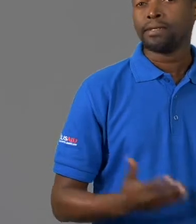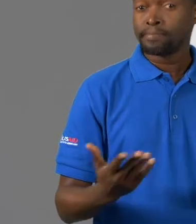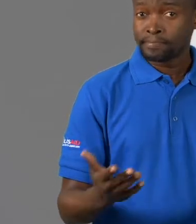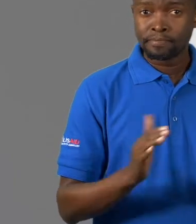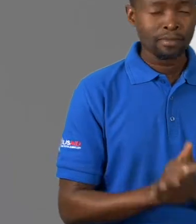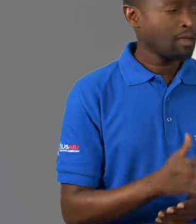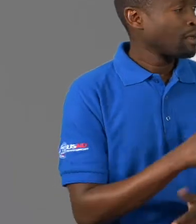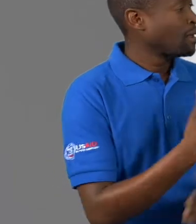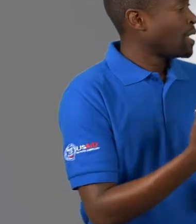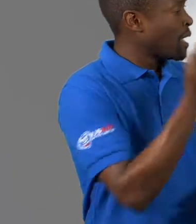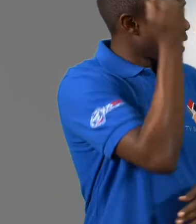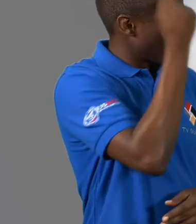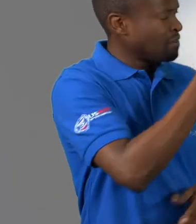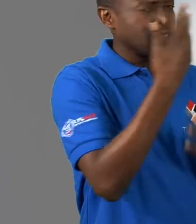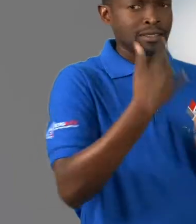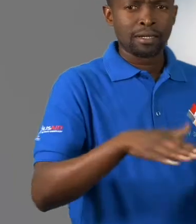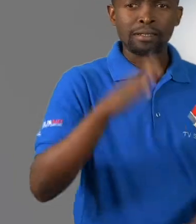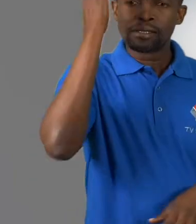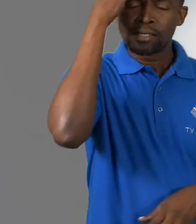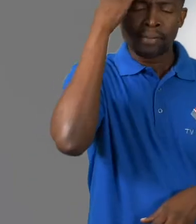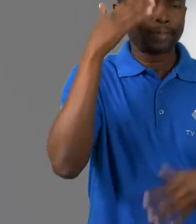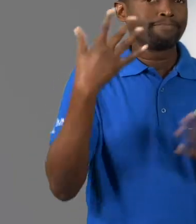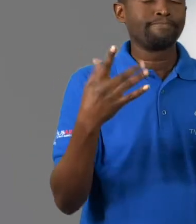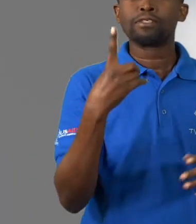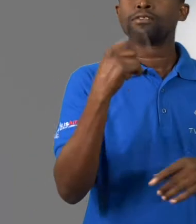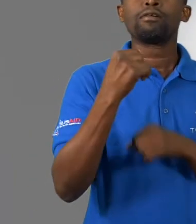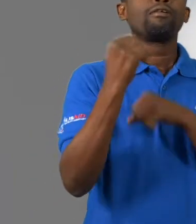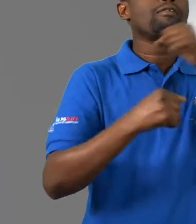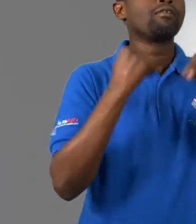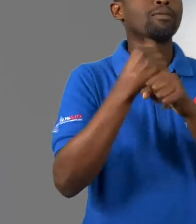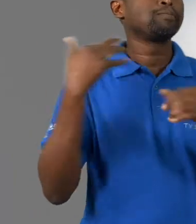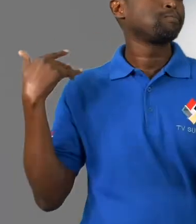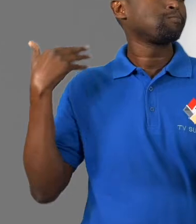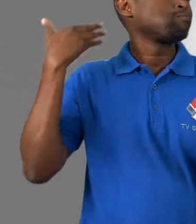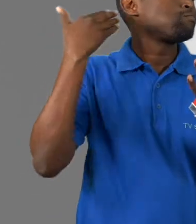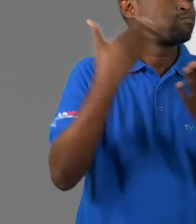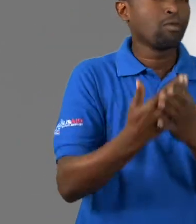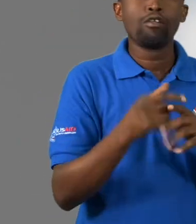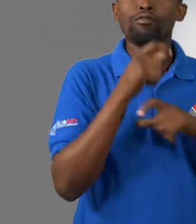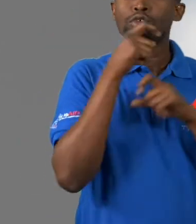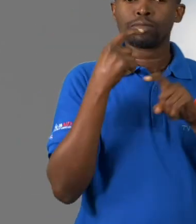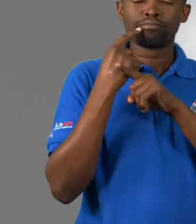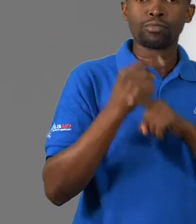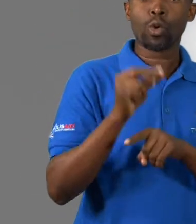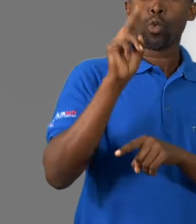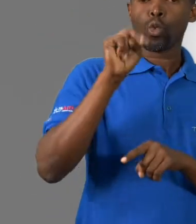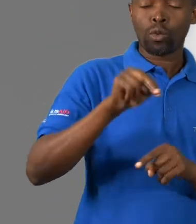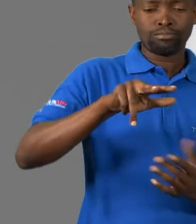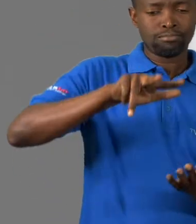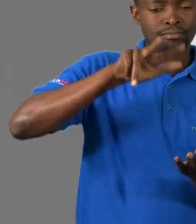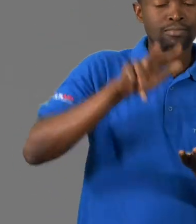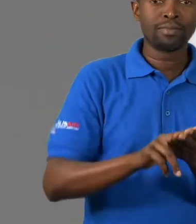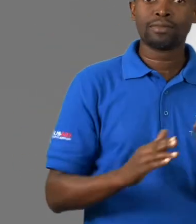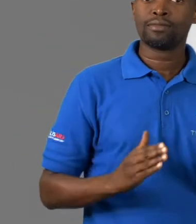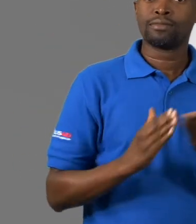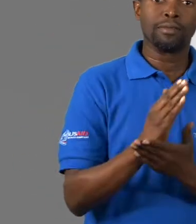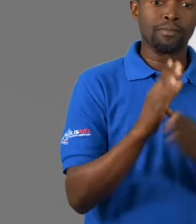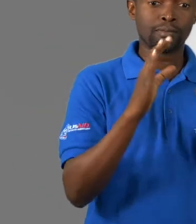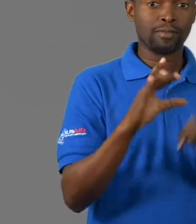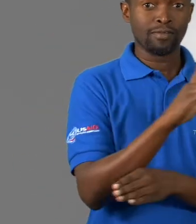Carla, como bem sabes, passam 10 anos desde a assinatura por Moçambique da Convenção da Pessoa com